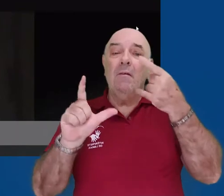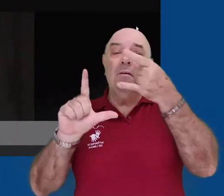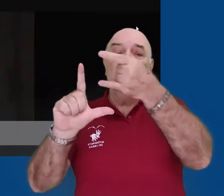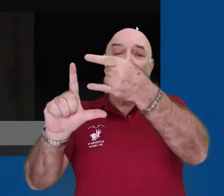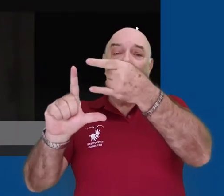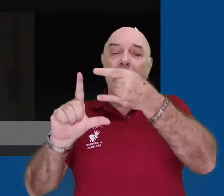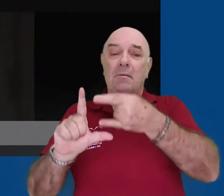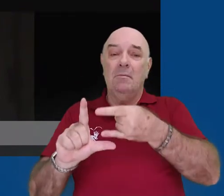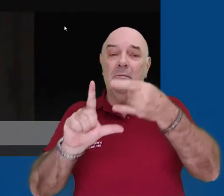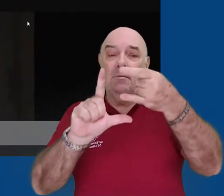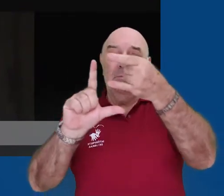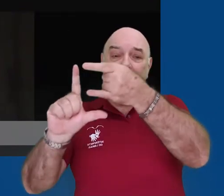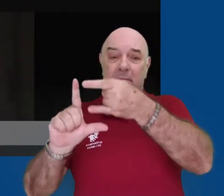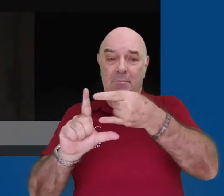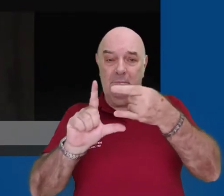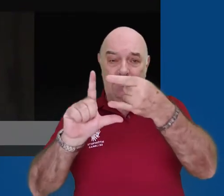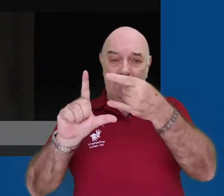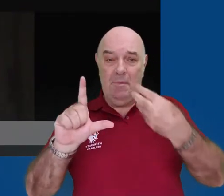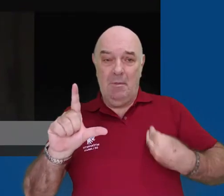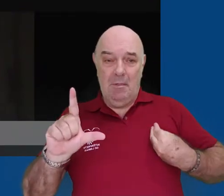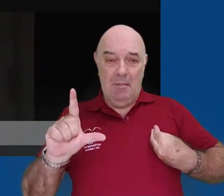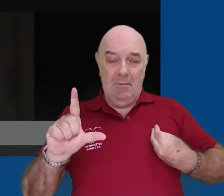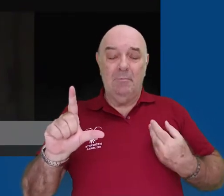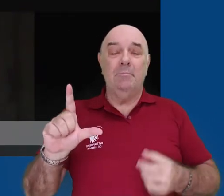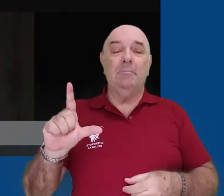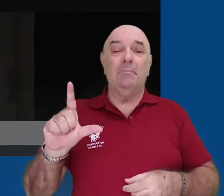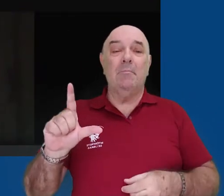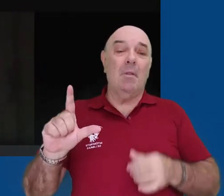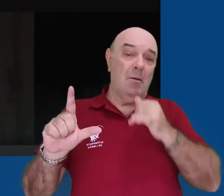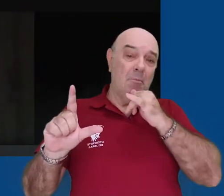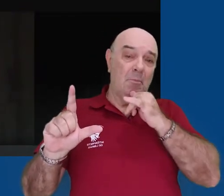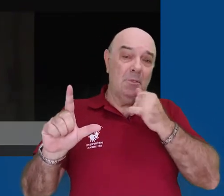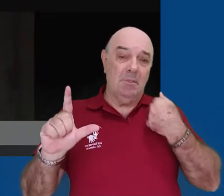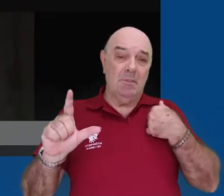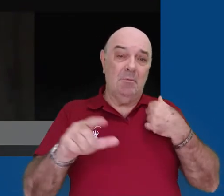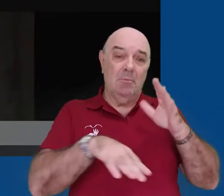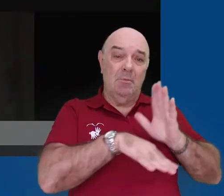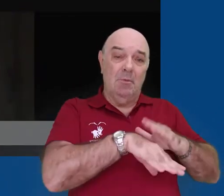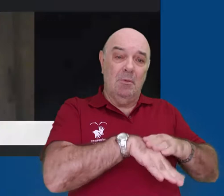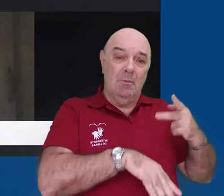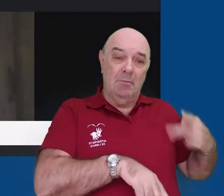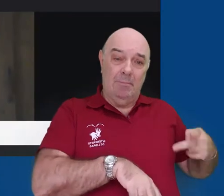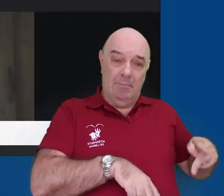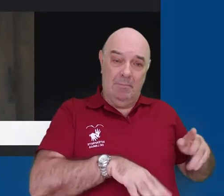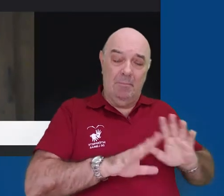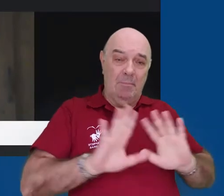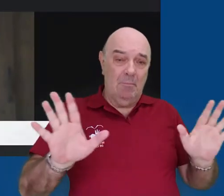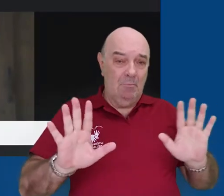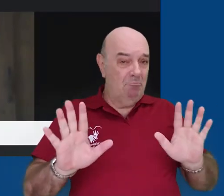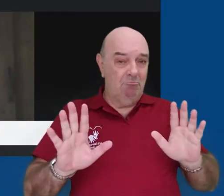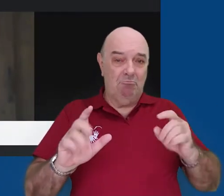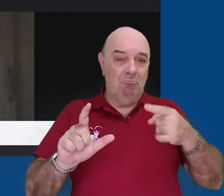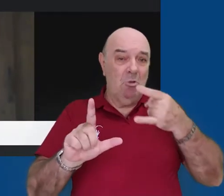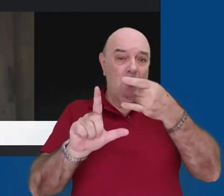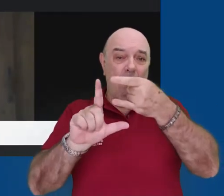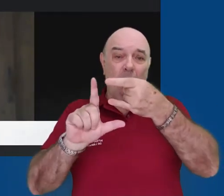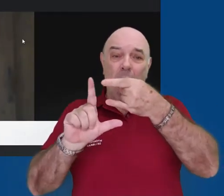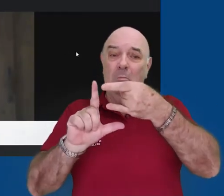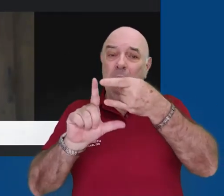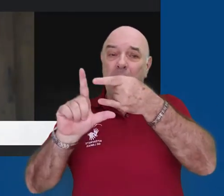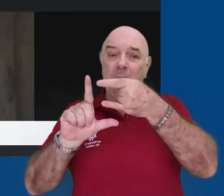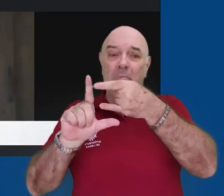visualização das pessoas que estão participando da videoconferência. Na opção automático, o próprio Google Meet